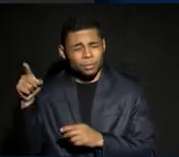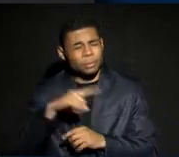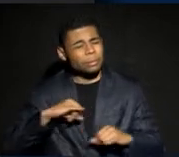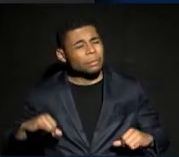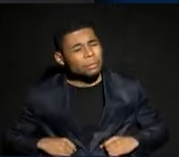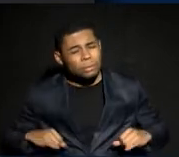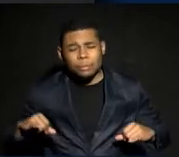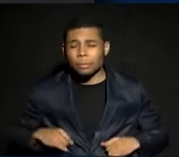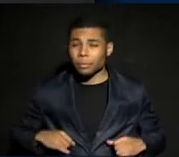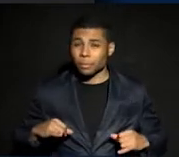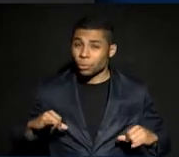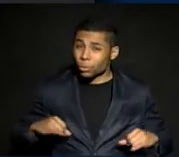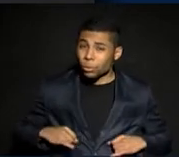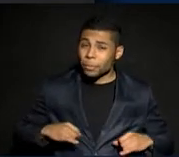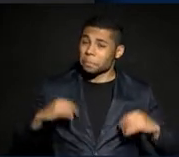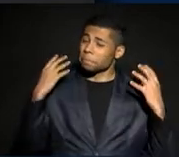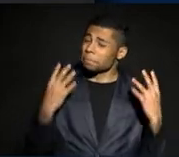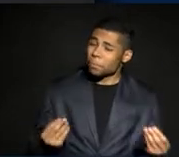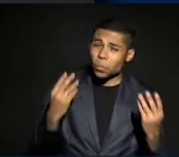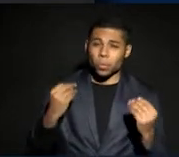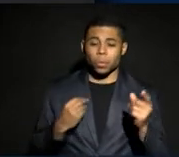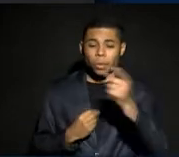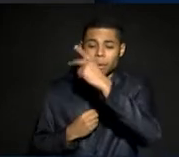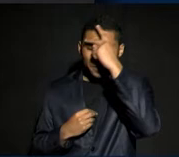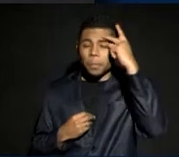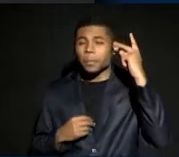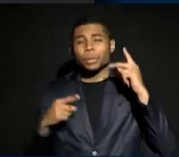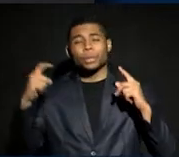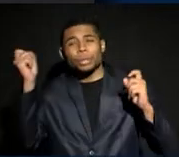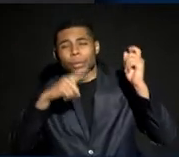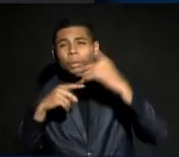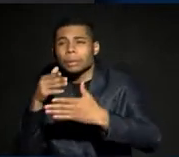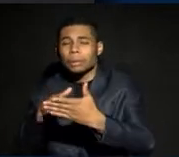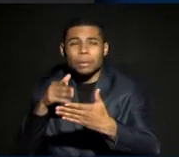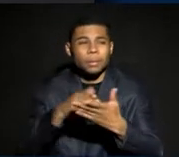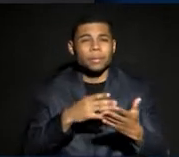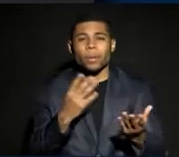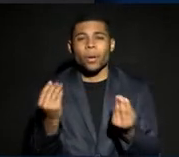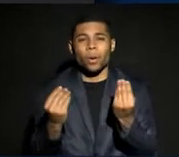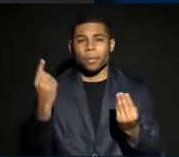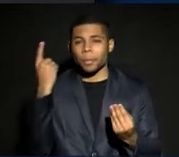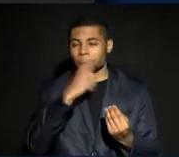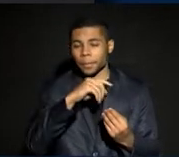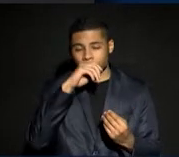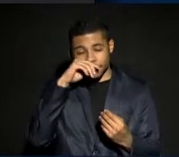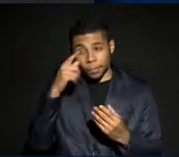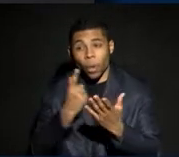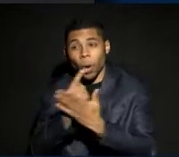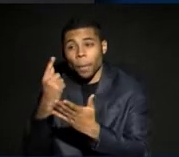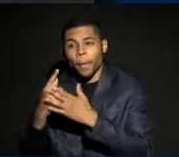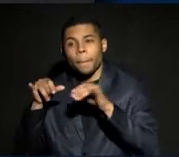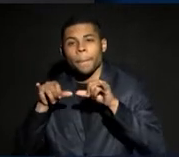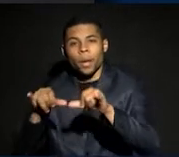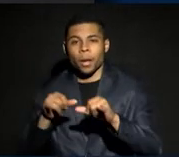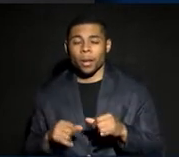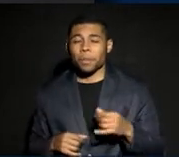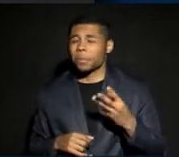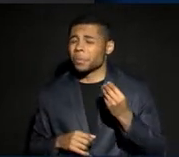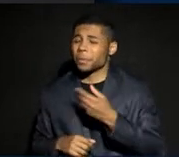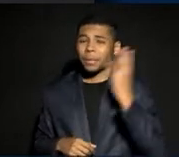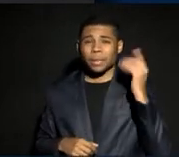muito, as pessoas estão com dificuldade em fazer mercado, 33 milhões de brasileiros estão passando fome.